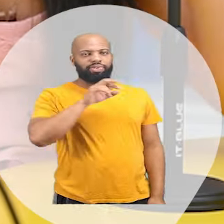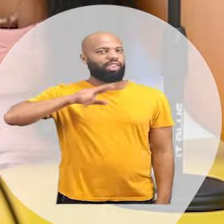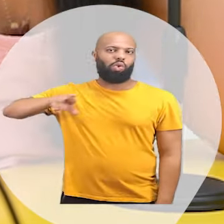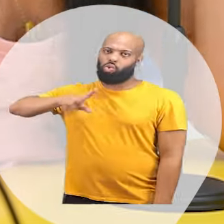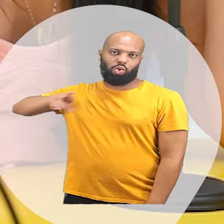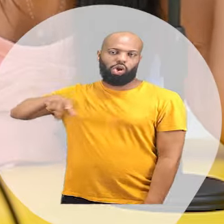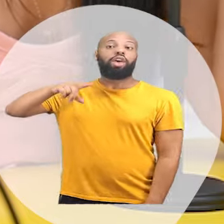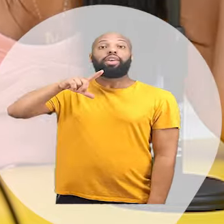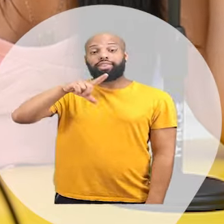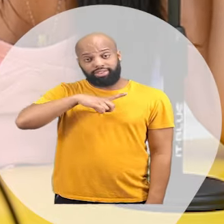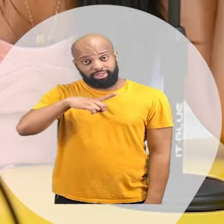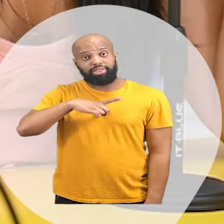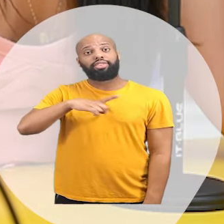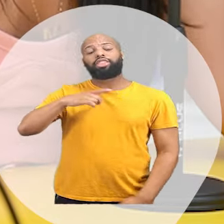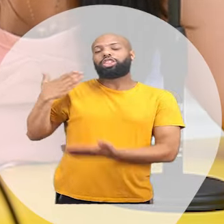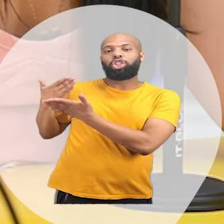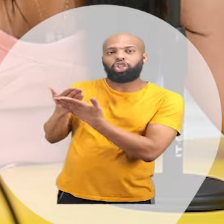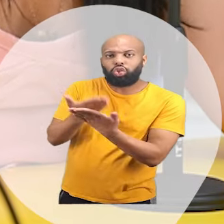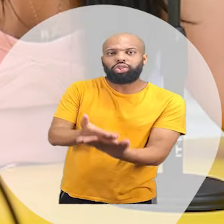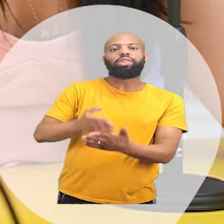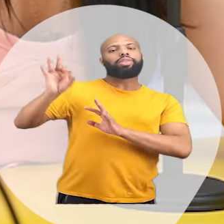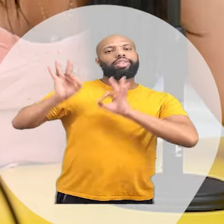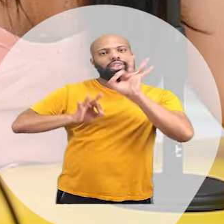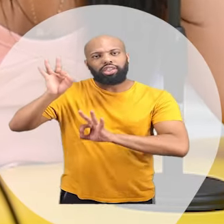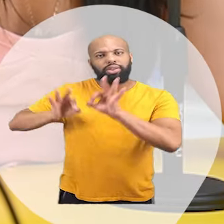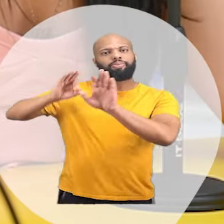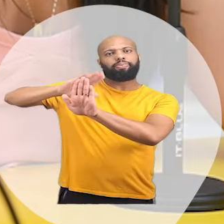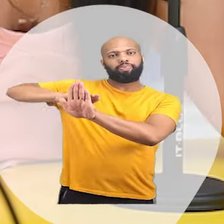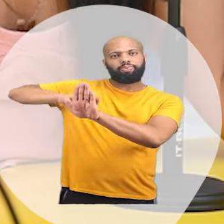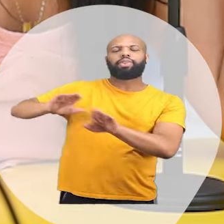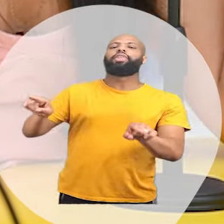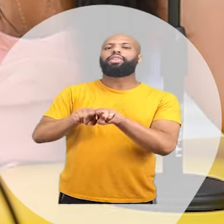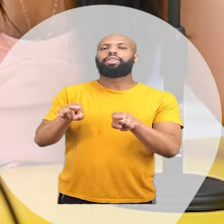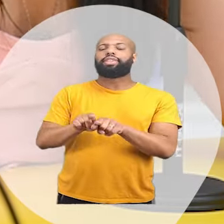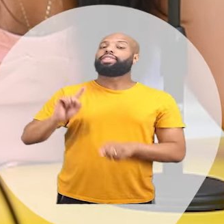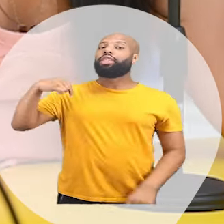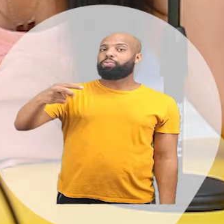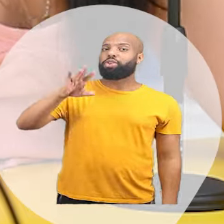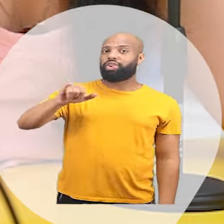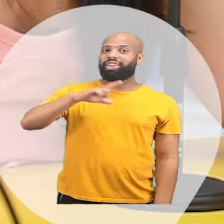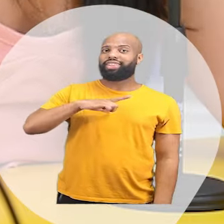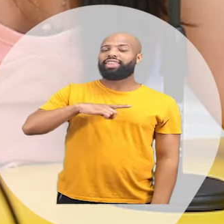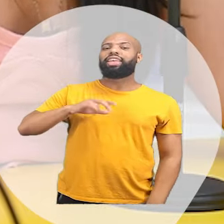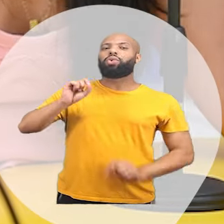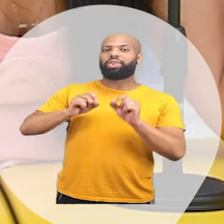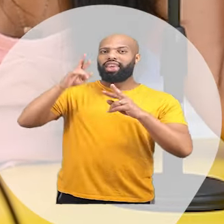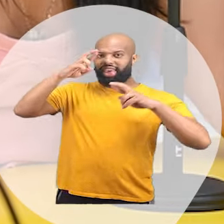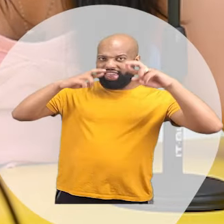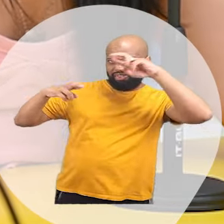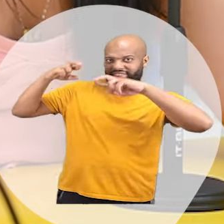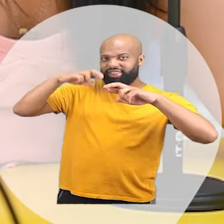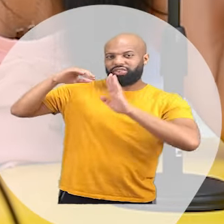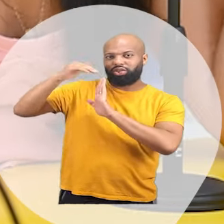não existe bastante estudo planejamento por trás né daí depois também revisão de todo esse